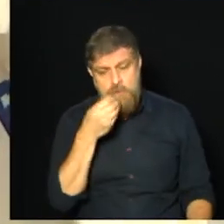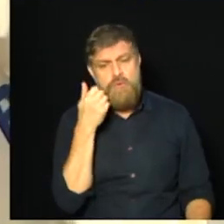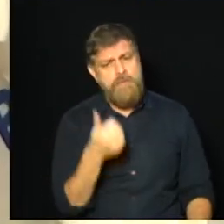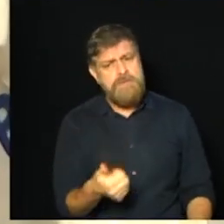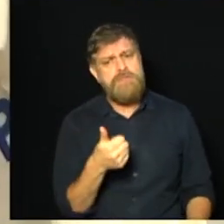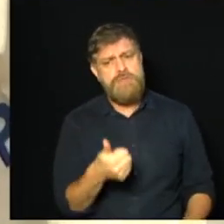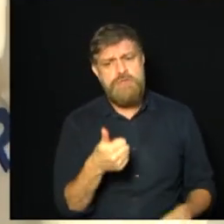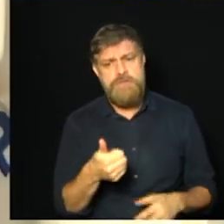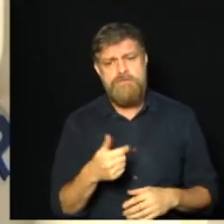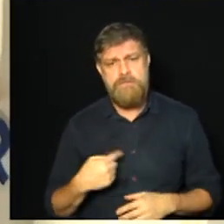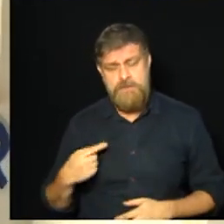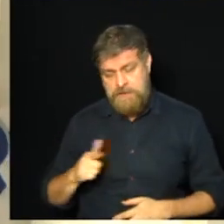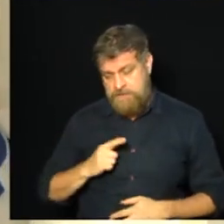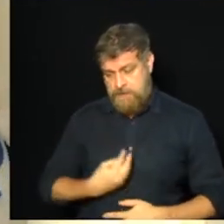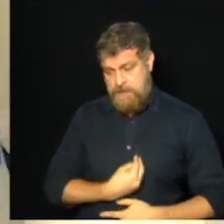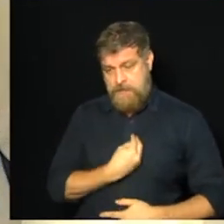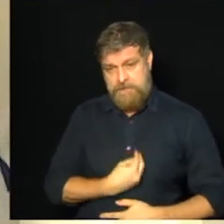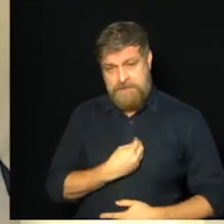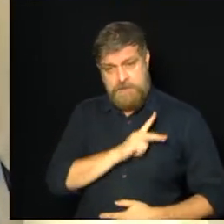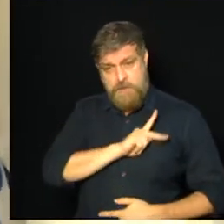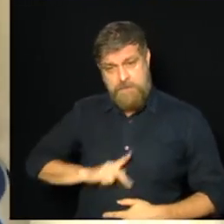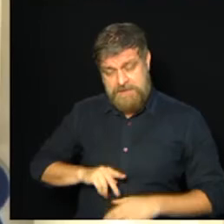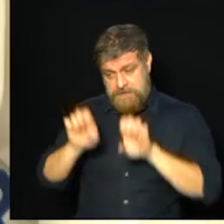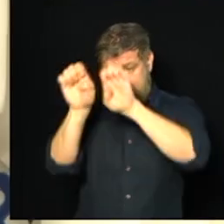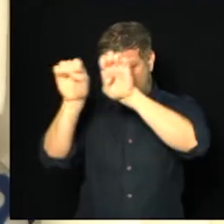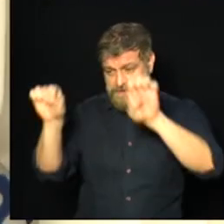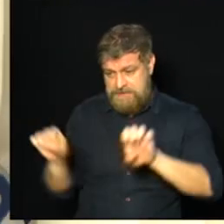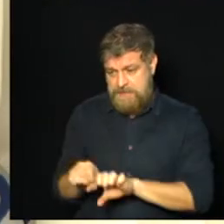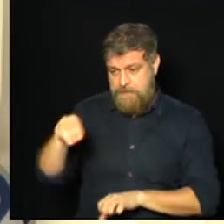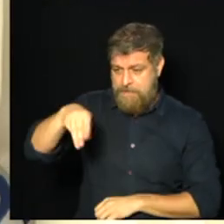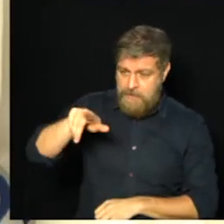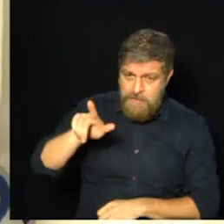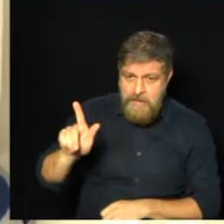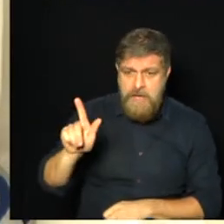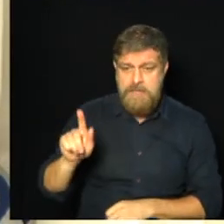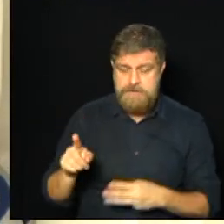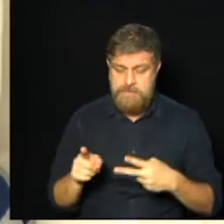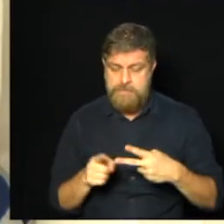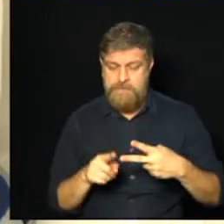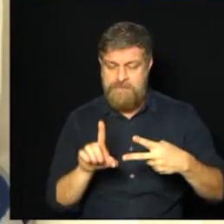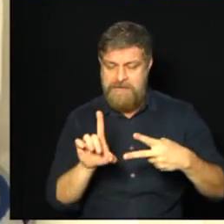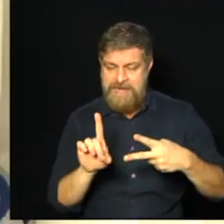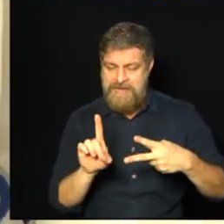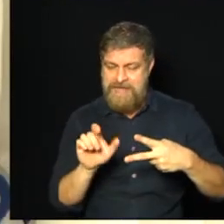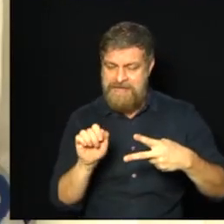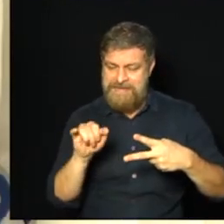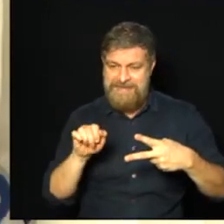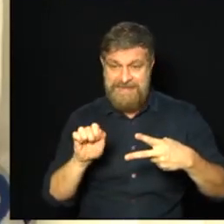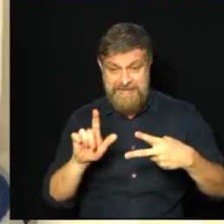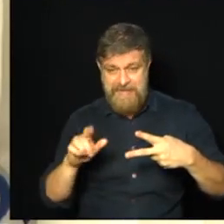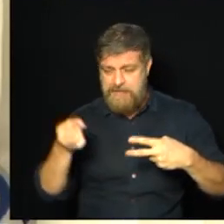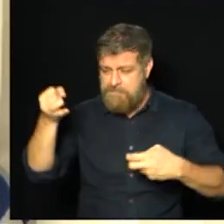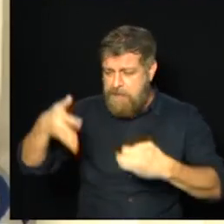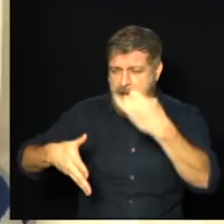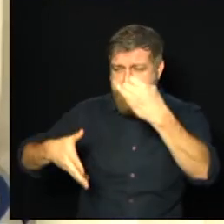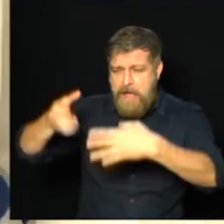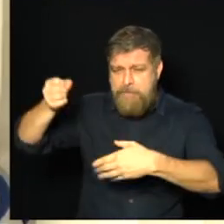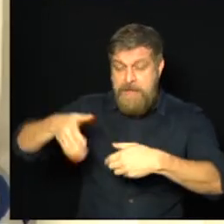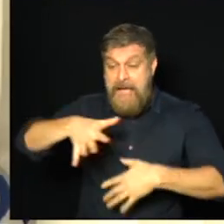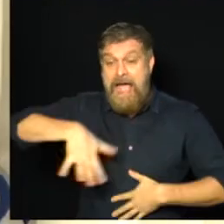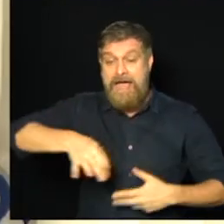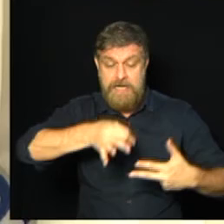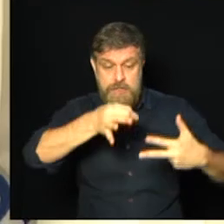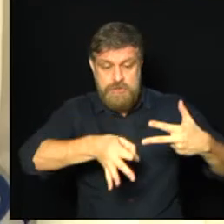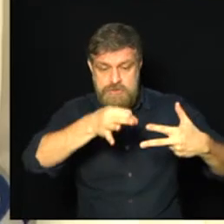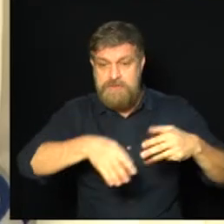positivo. Tivemos aqui a presença do presidente da Rede Mário Gatti, da doutora Daniela, para prestar os esclarecimentos jurídicos, doutor